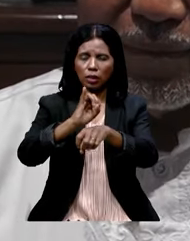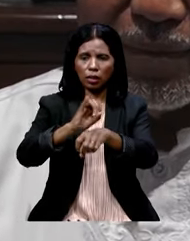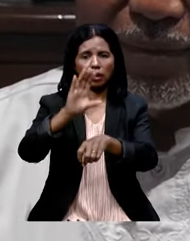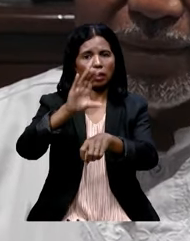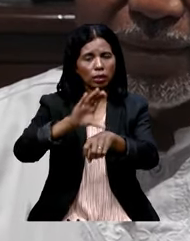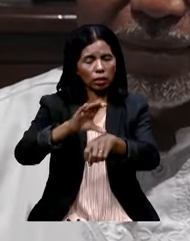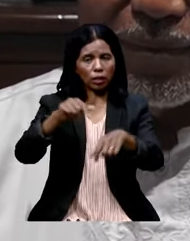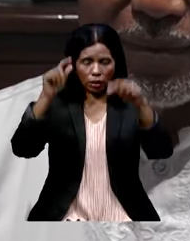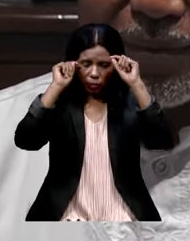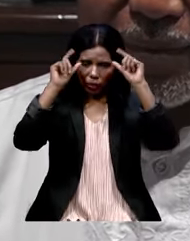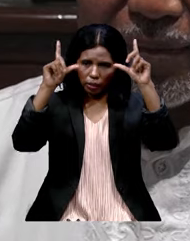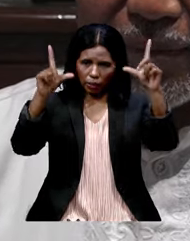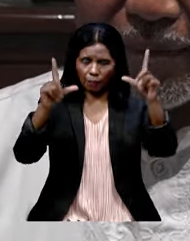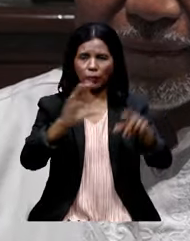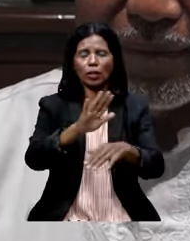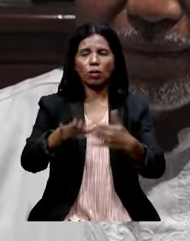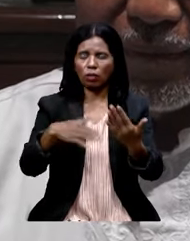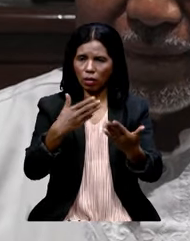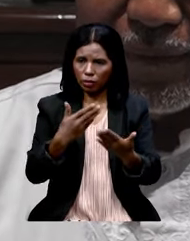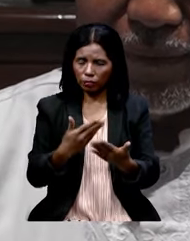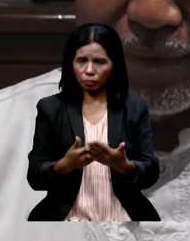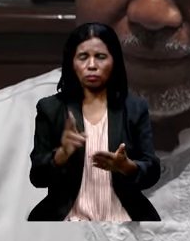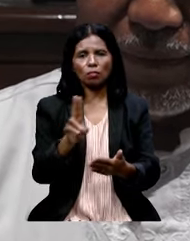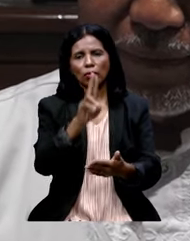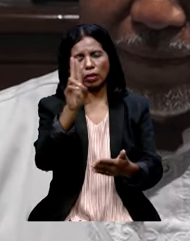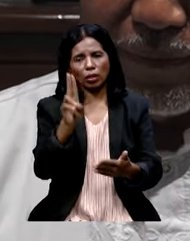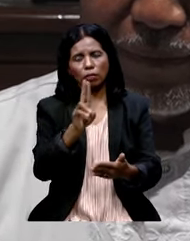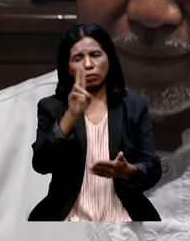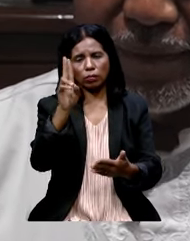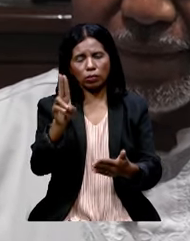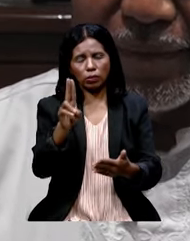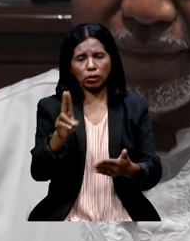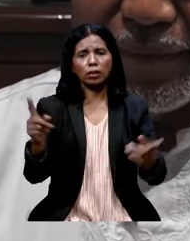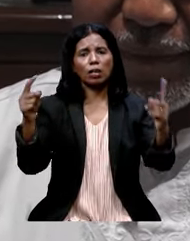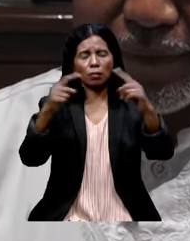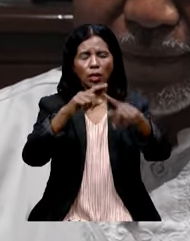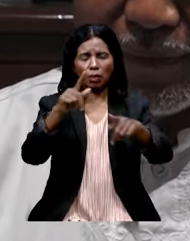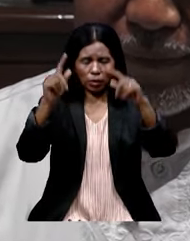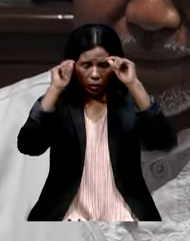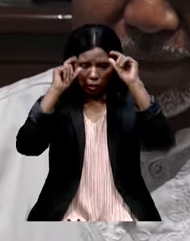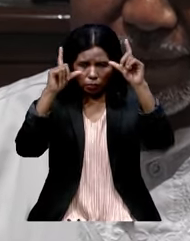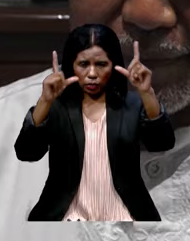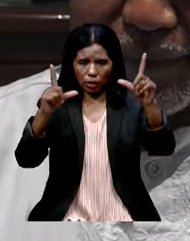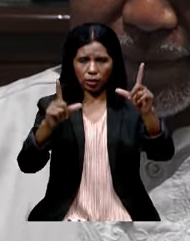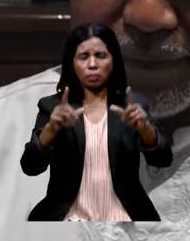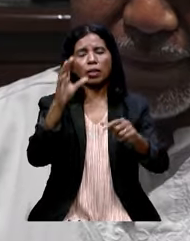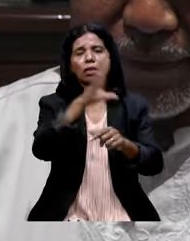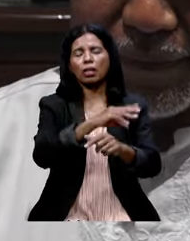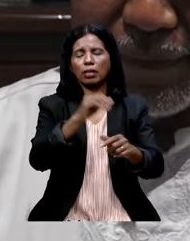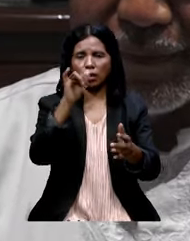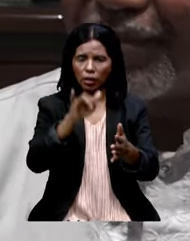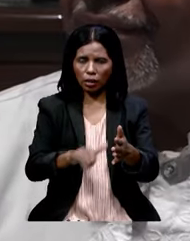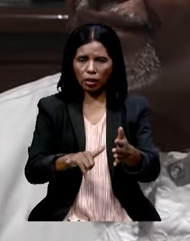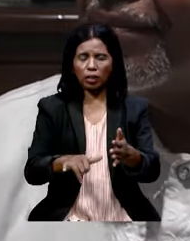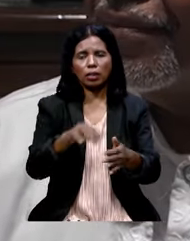timorenses. Então, tudo que está, os gastos, são para os timorenses e são para ficar. Então, quando eu